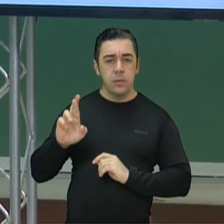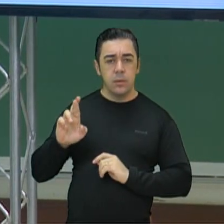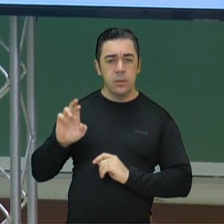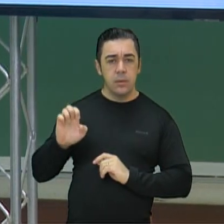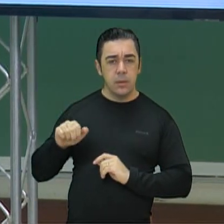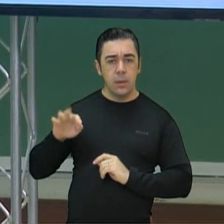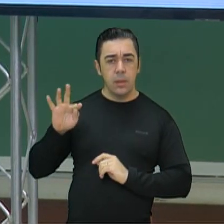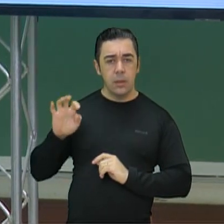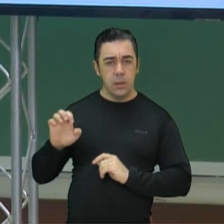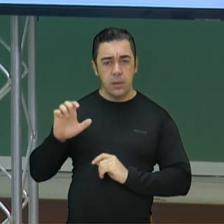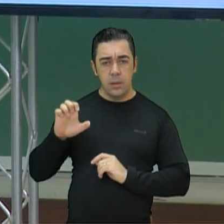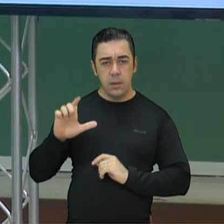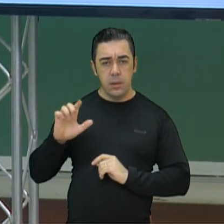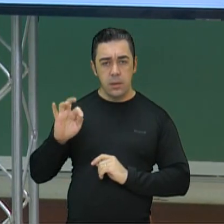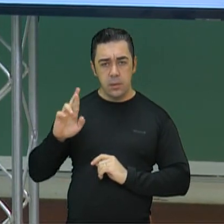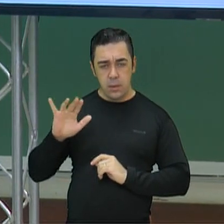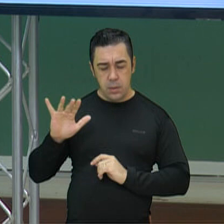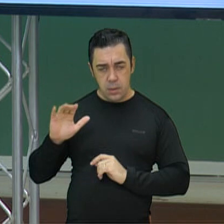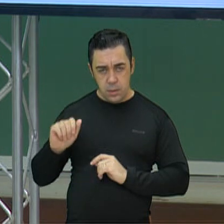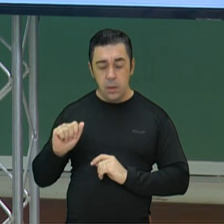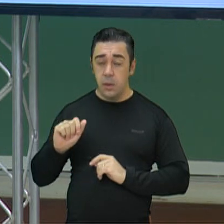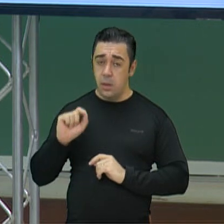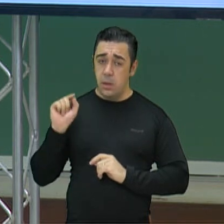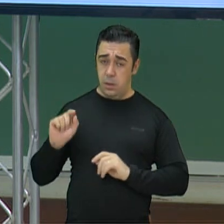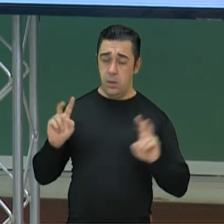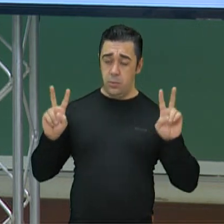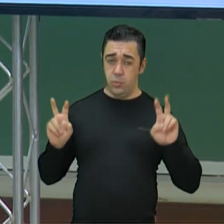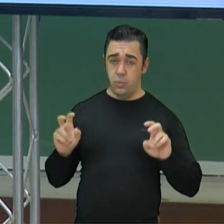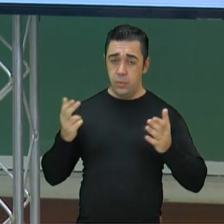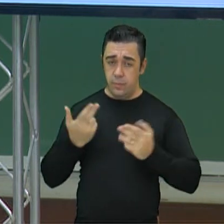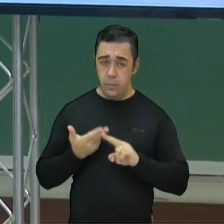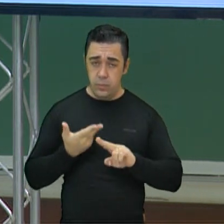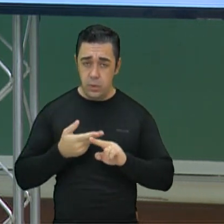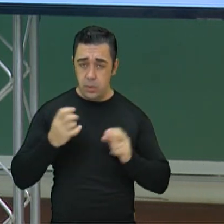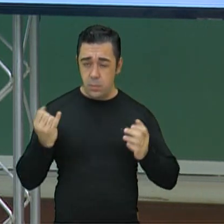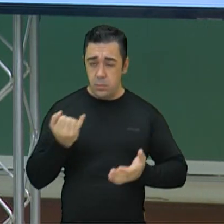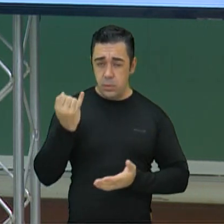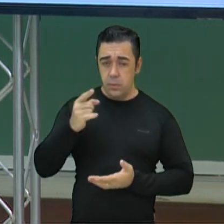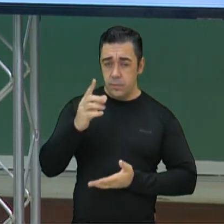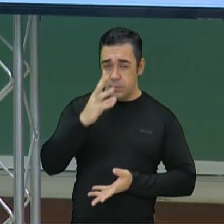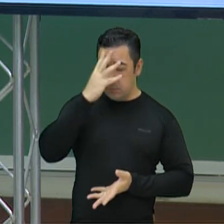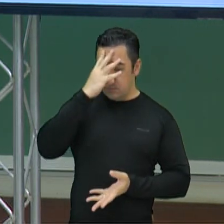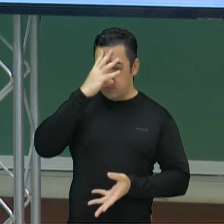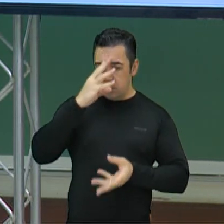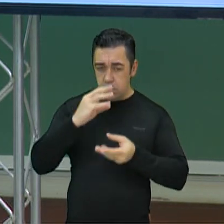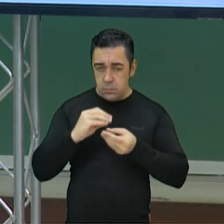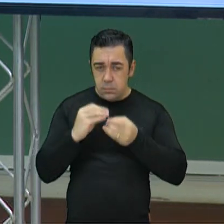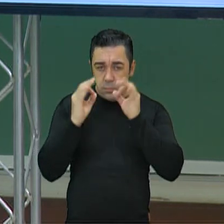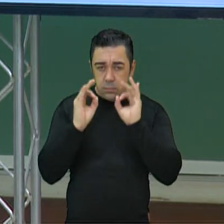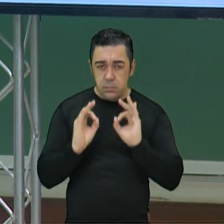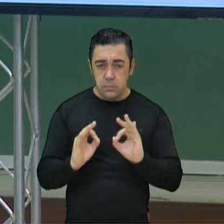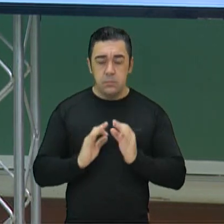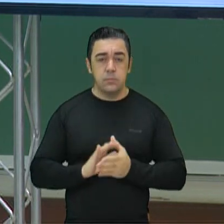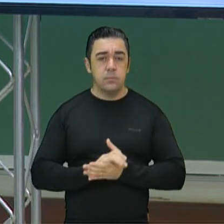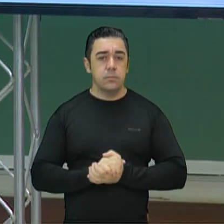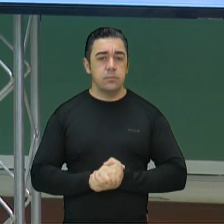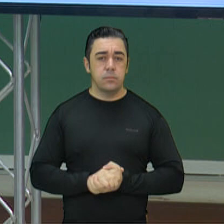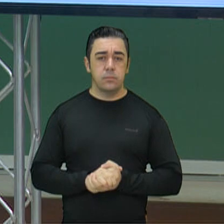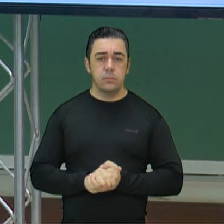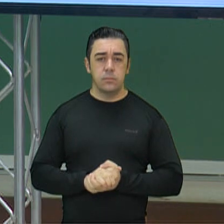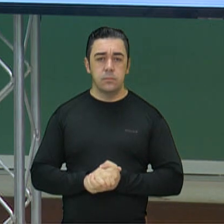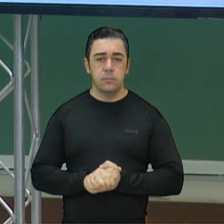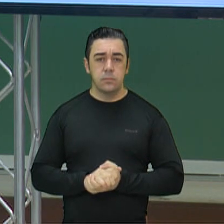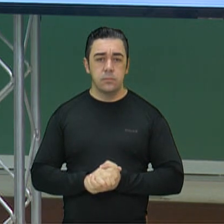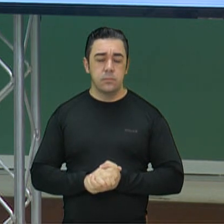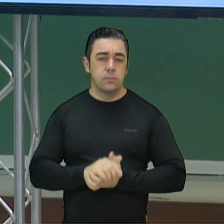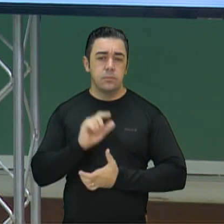que usar esse assunto o tempo todo aí, né? É bem importante você assimilar bem esse conteúdo aqui, esse conceito. Então, vamos ver aqui o